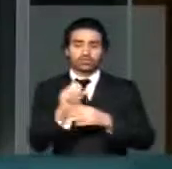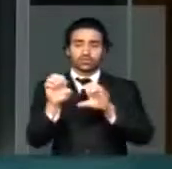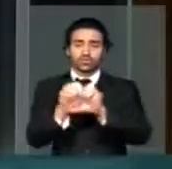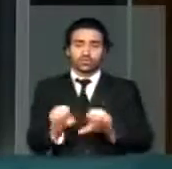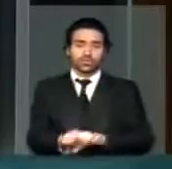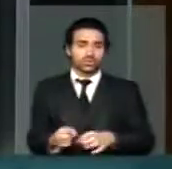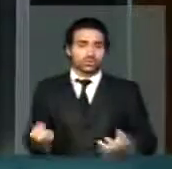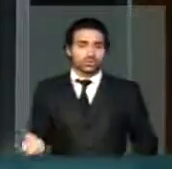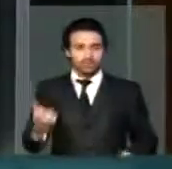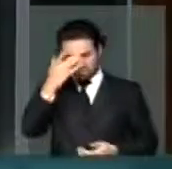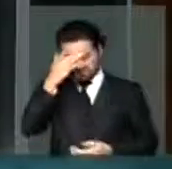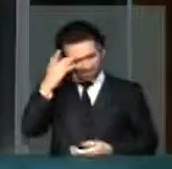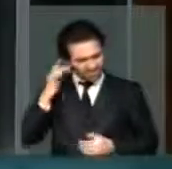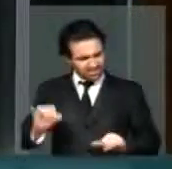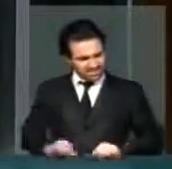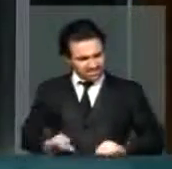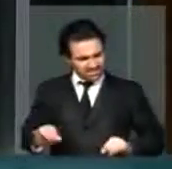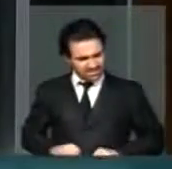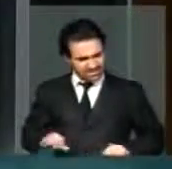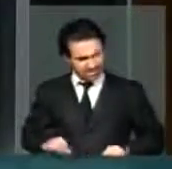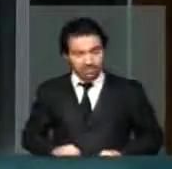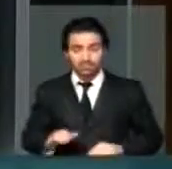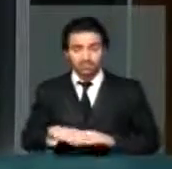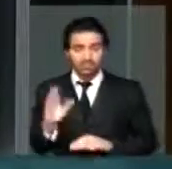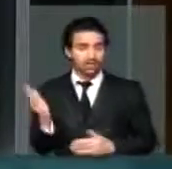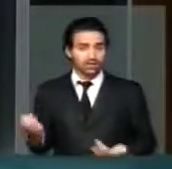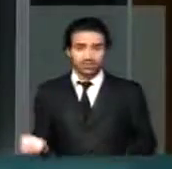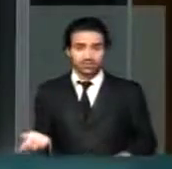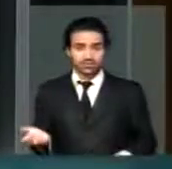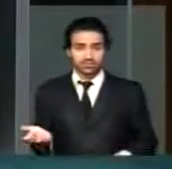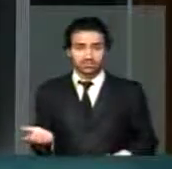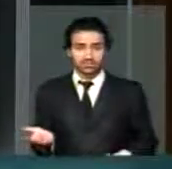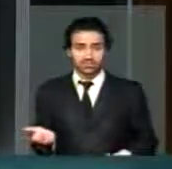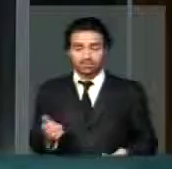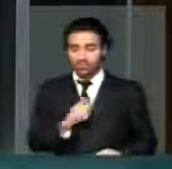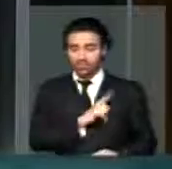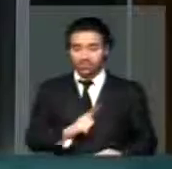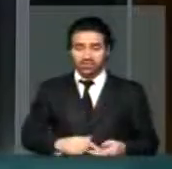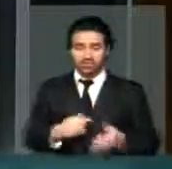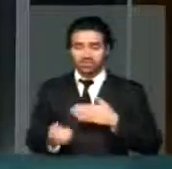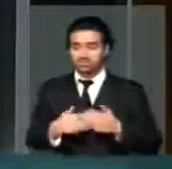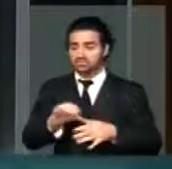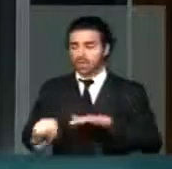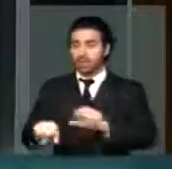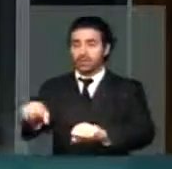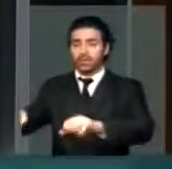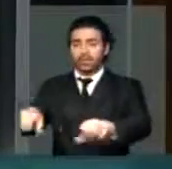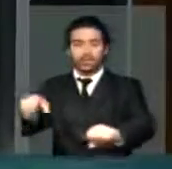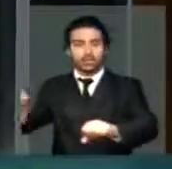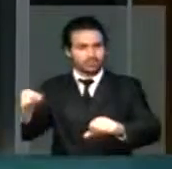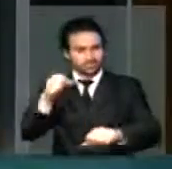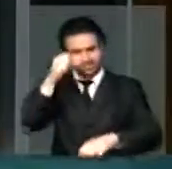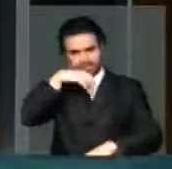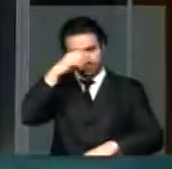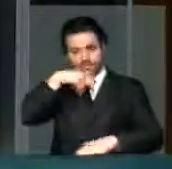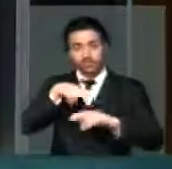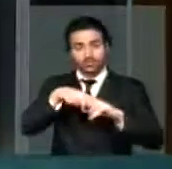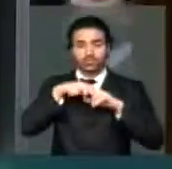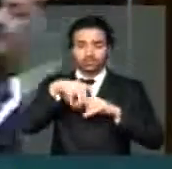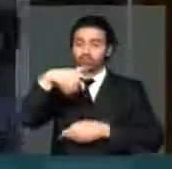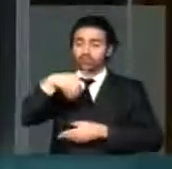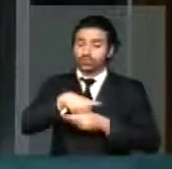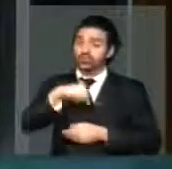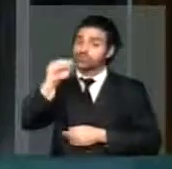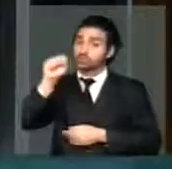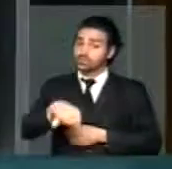vítima de desocupações feitas irregularmente e violentamente pelo Estado então voto sim com